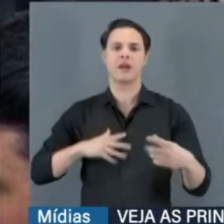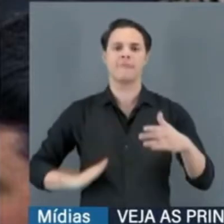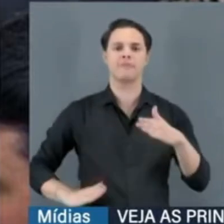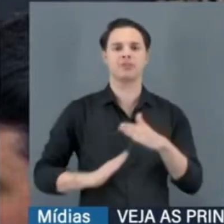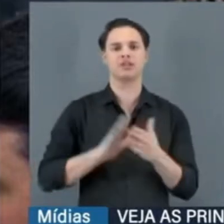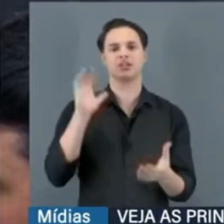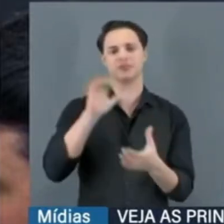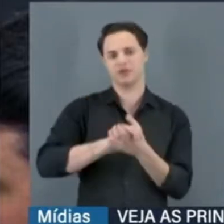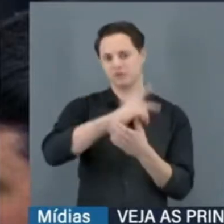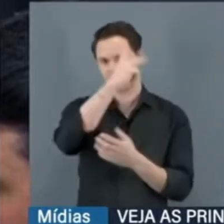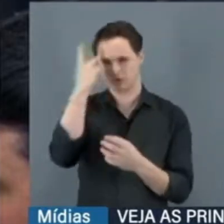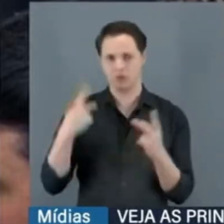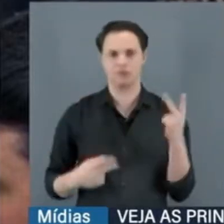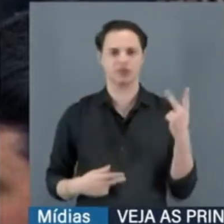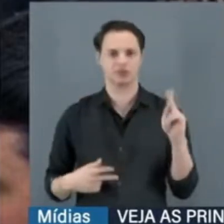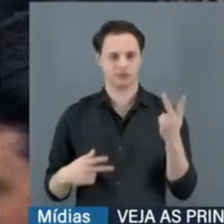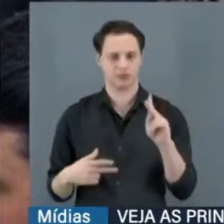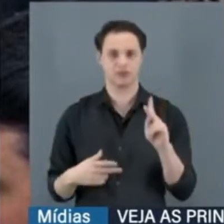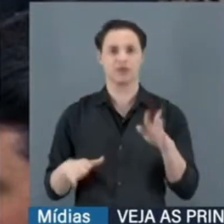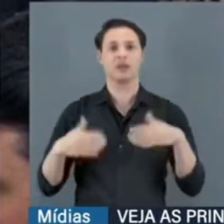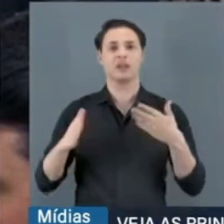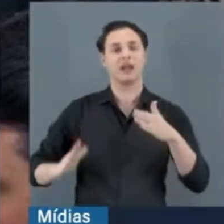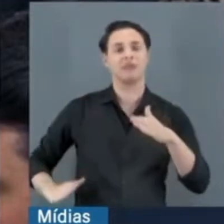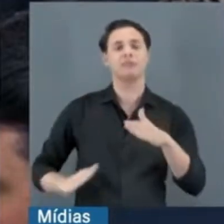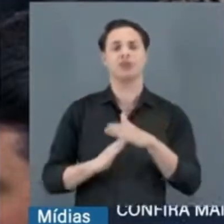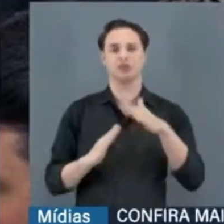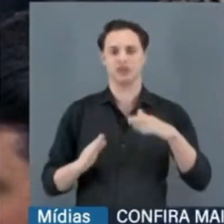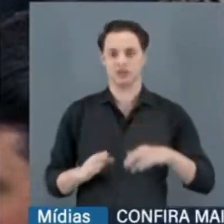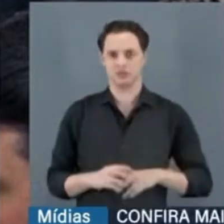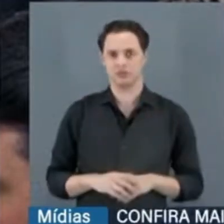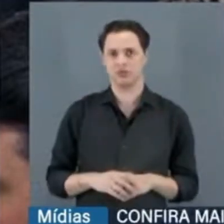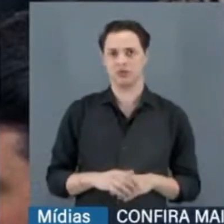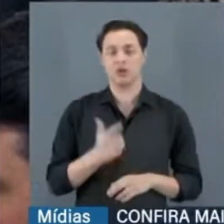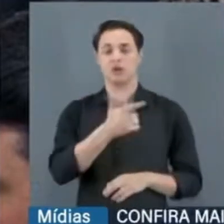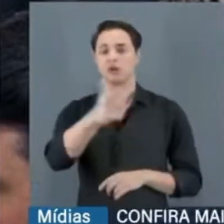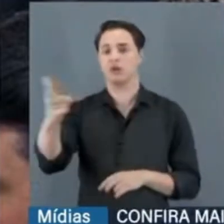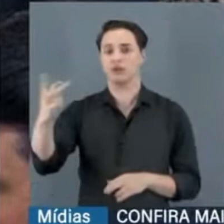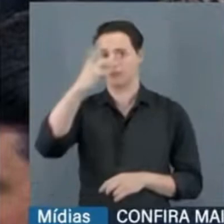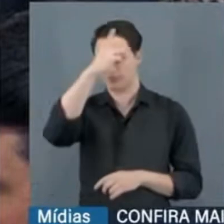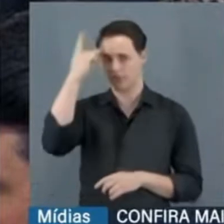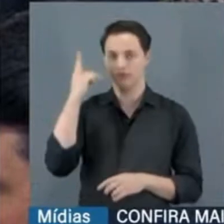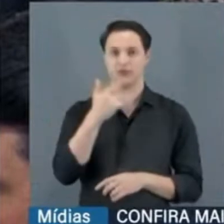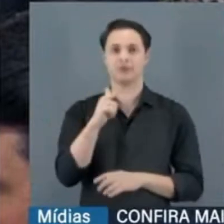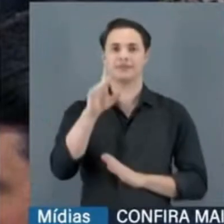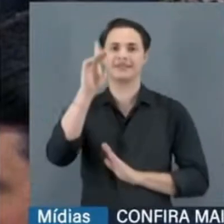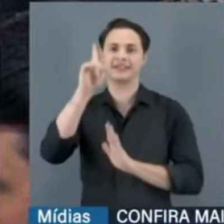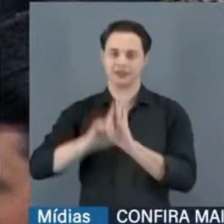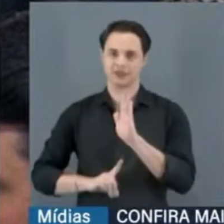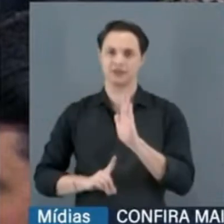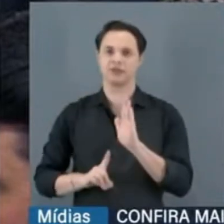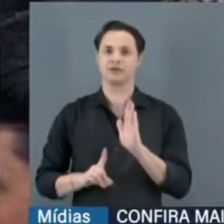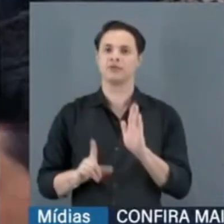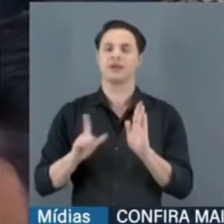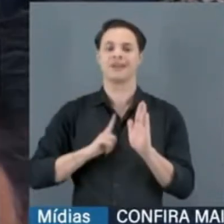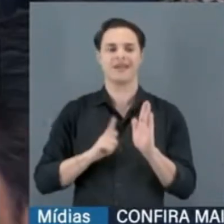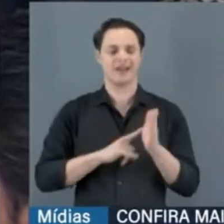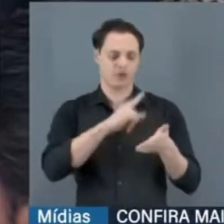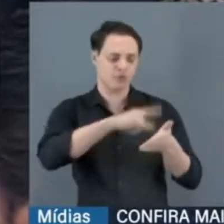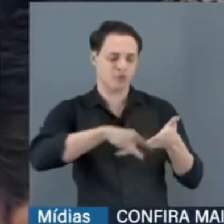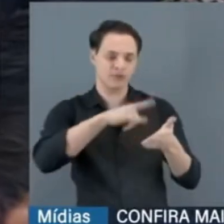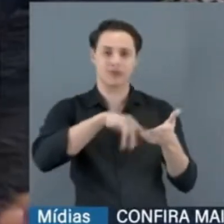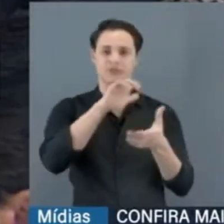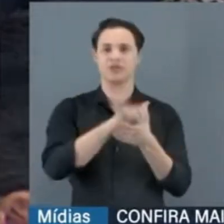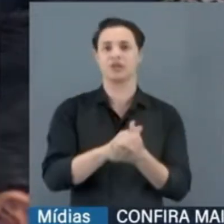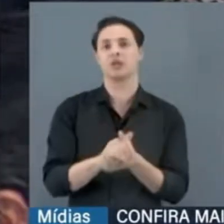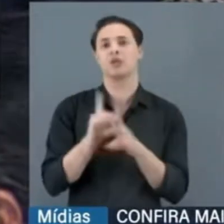pessoas do mesmo sexo, para me impedir que outros casais não tenham direito a uma certidão de casamento como eu